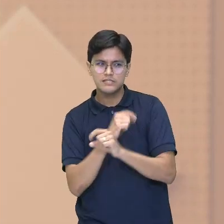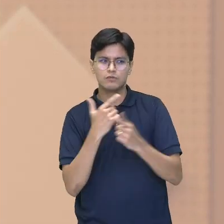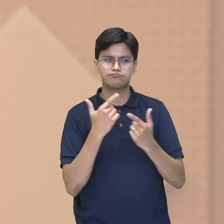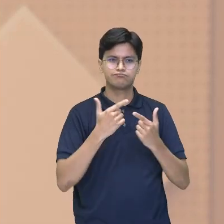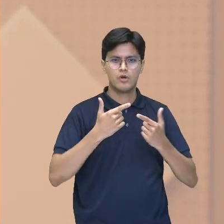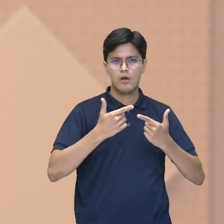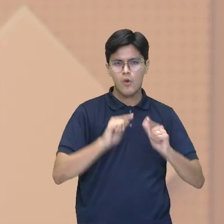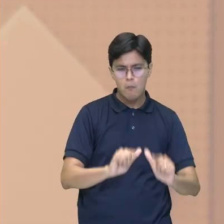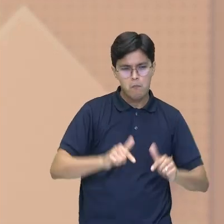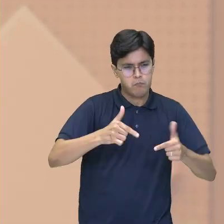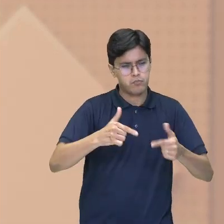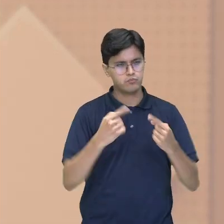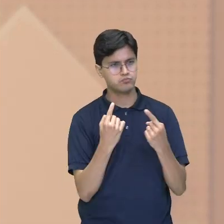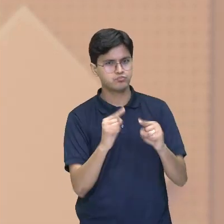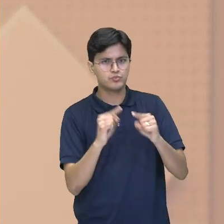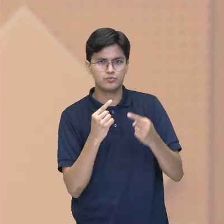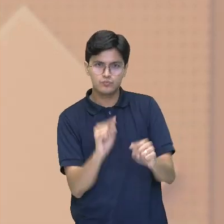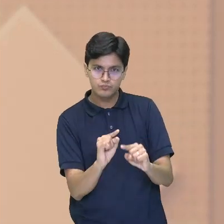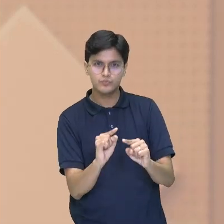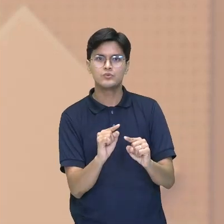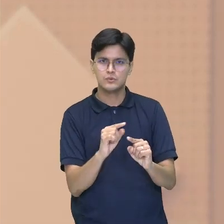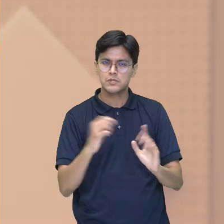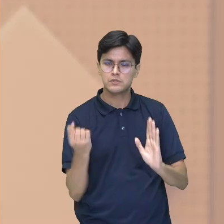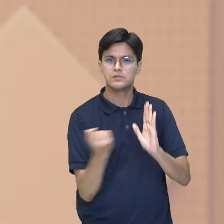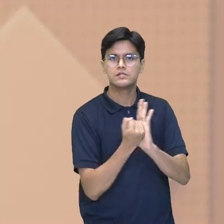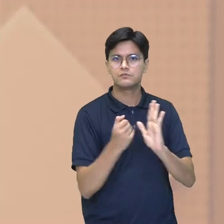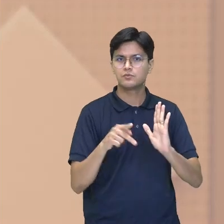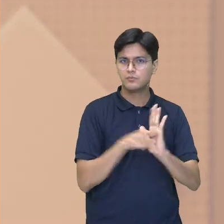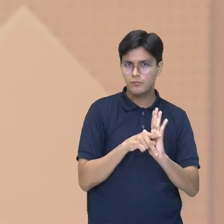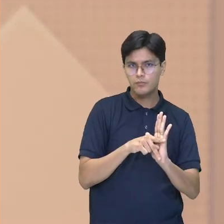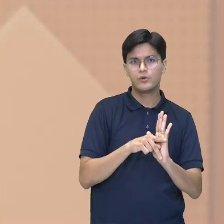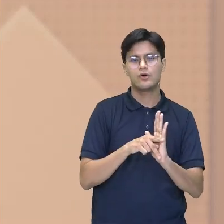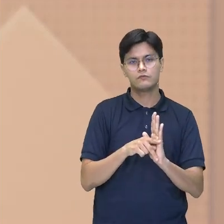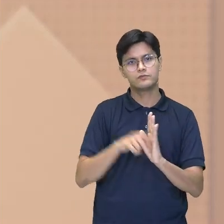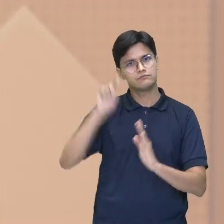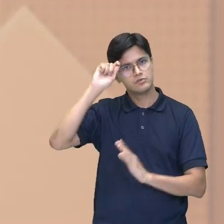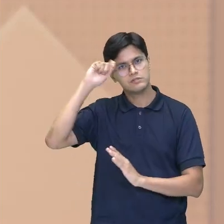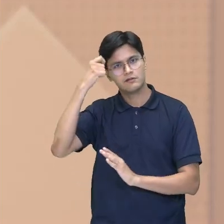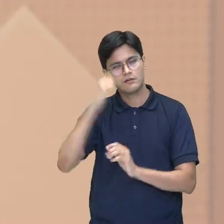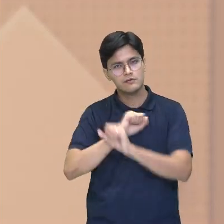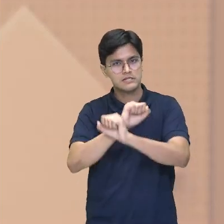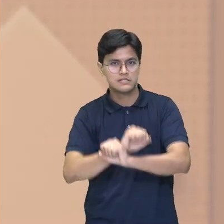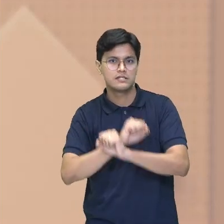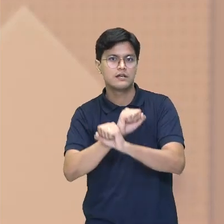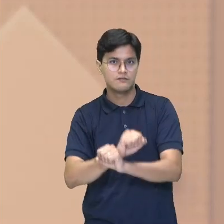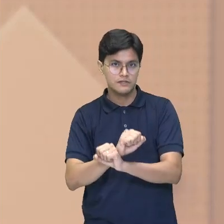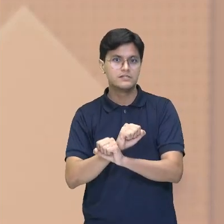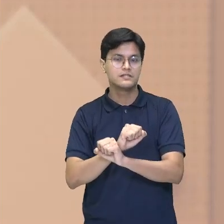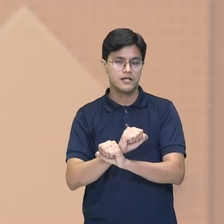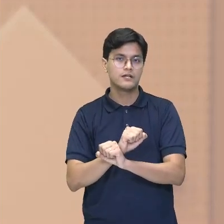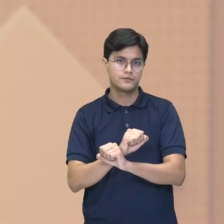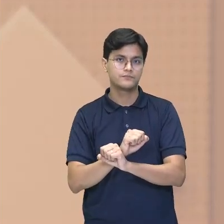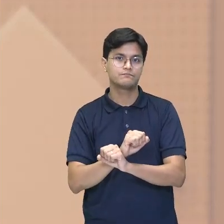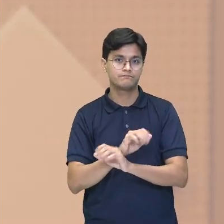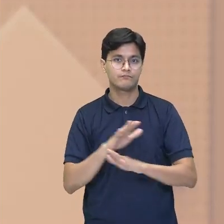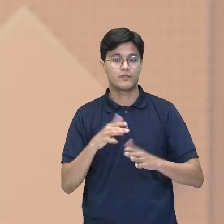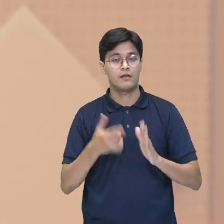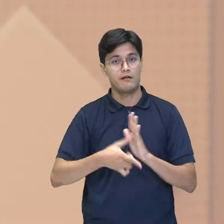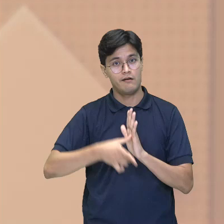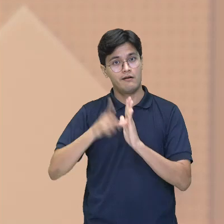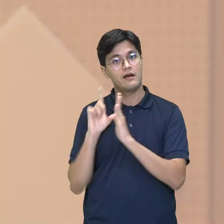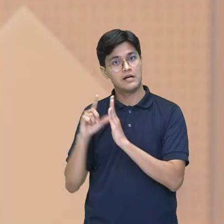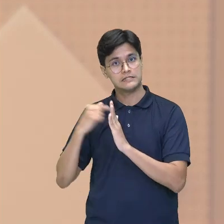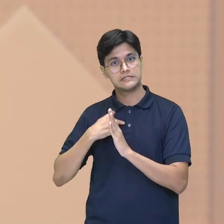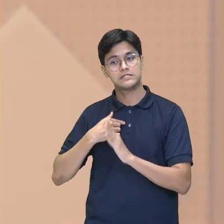história brasileira, era proibido o uso, né, ou a prática da capoeira, até porque